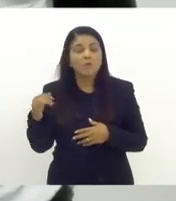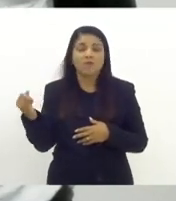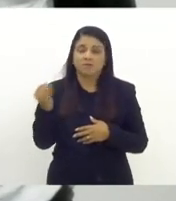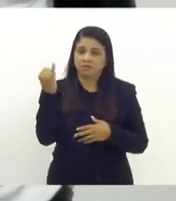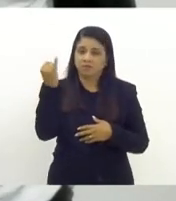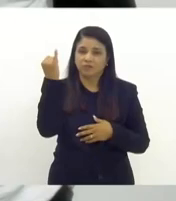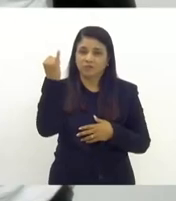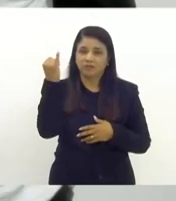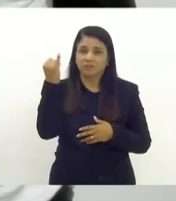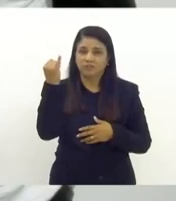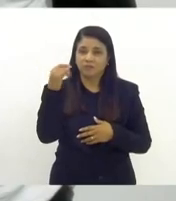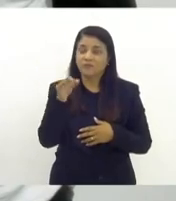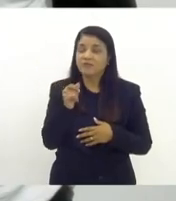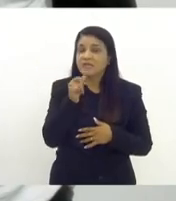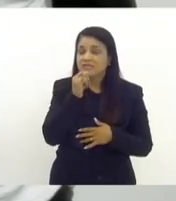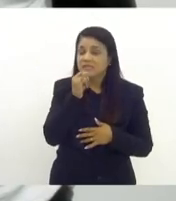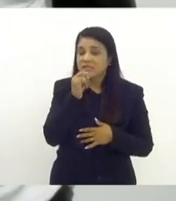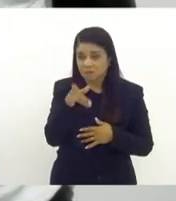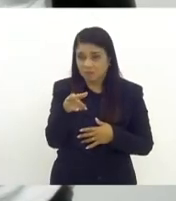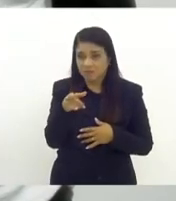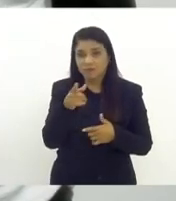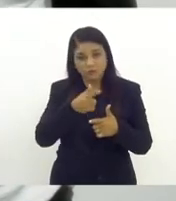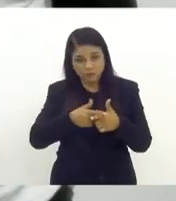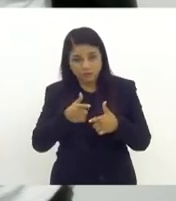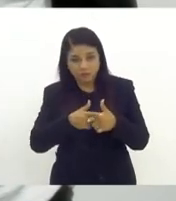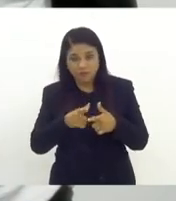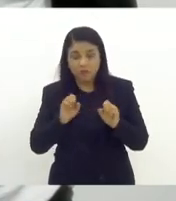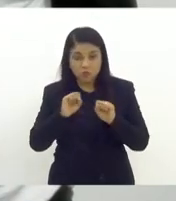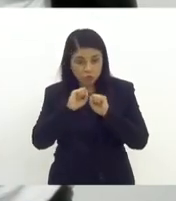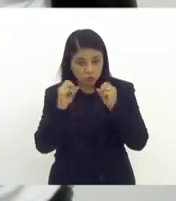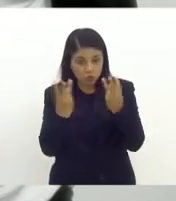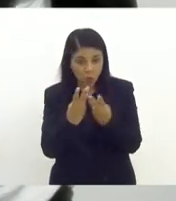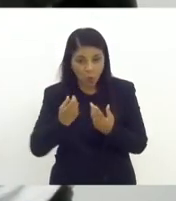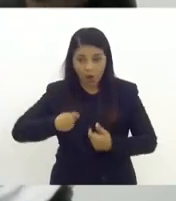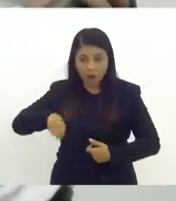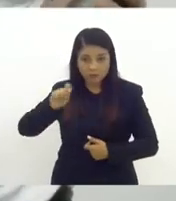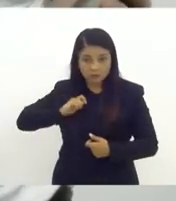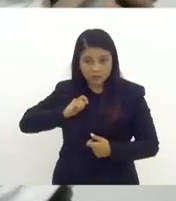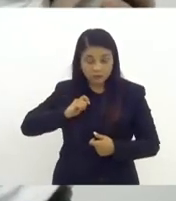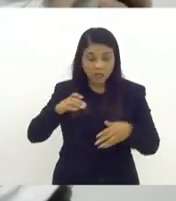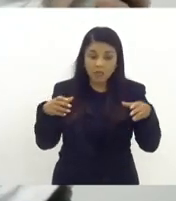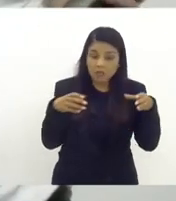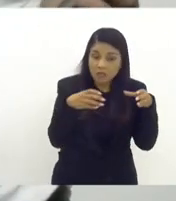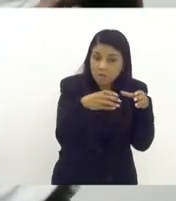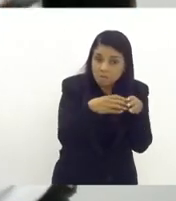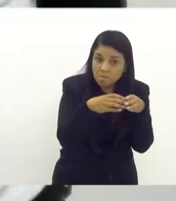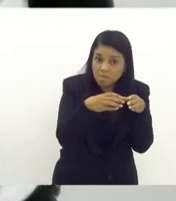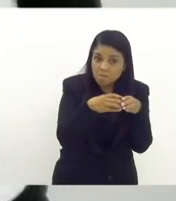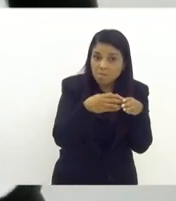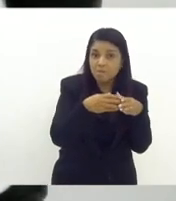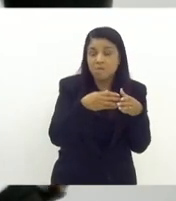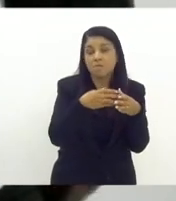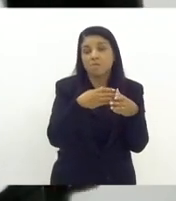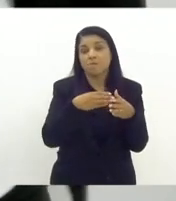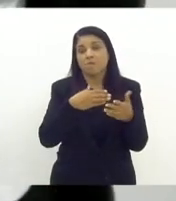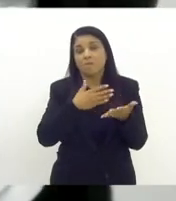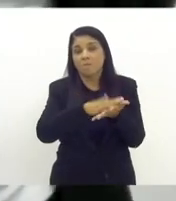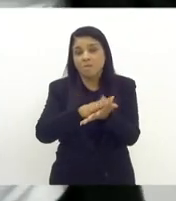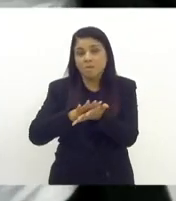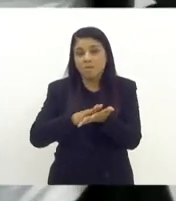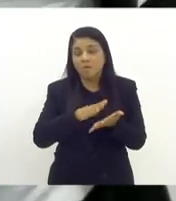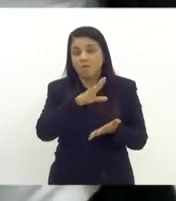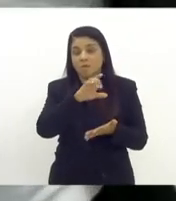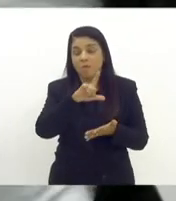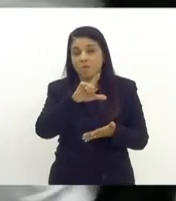tem um gargalo como esse por exemplo né você tem grande shows de grandes artistas e tem grandes blocos né então isso